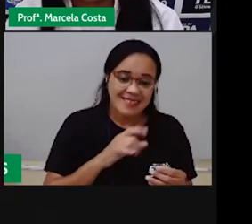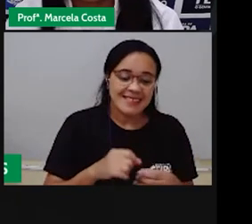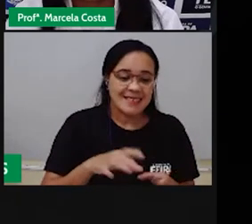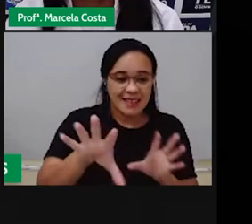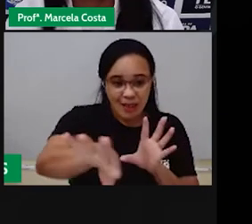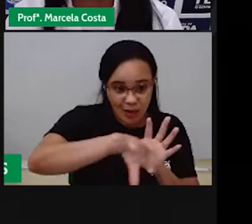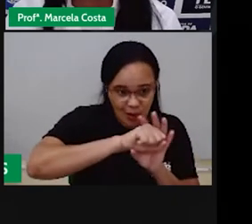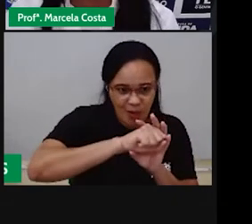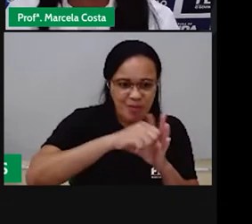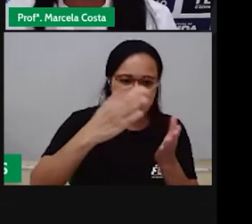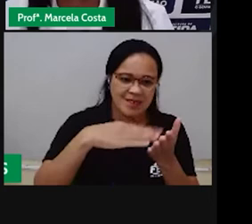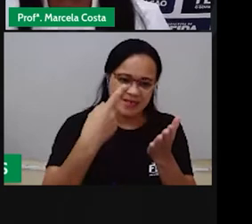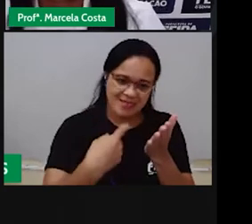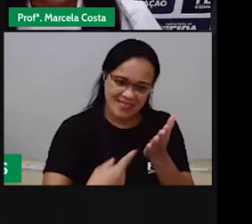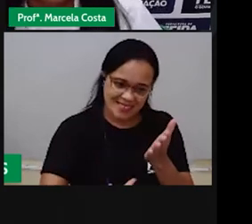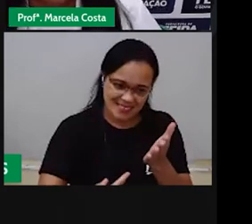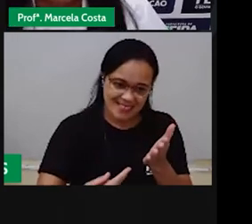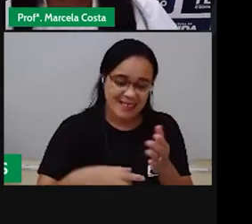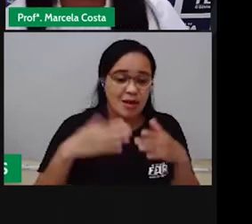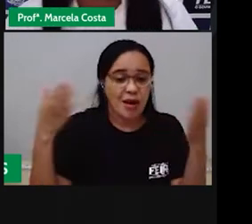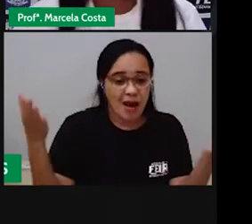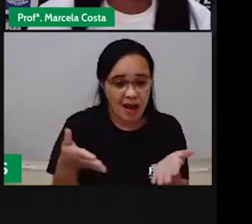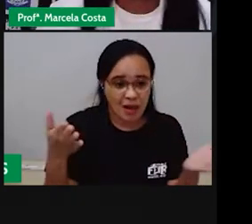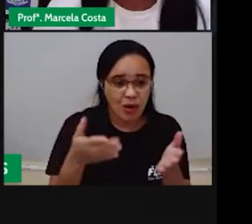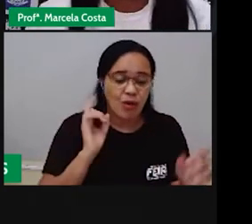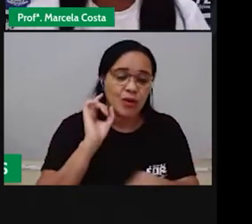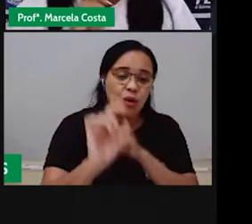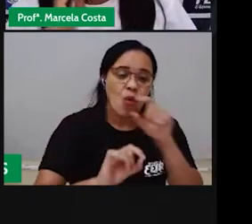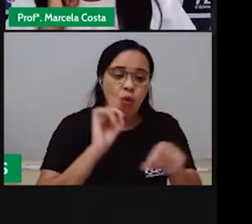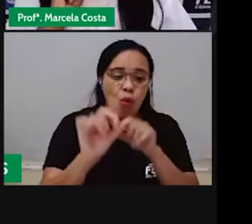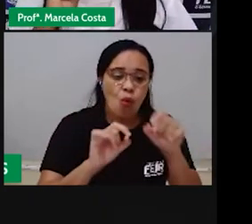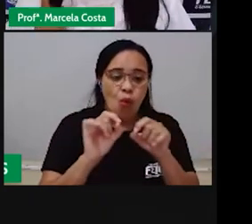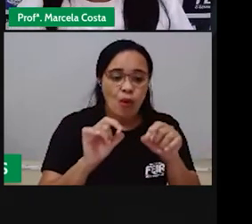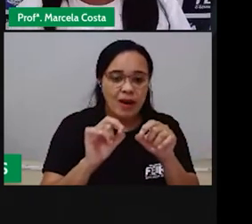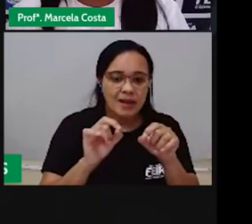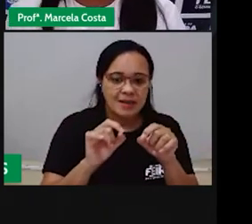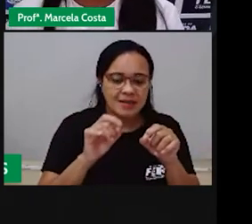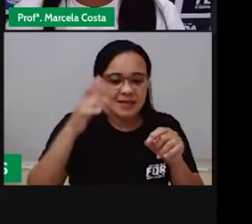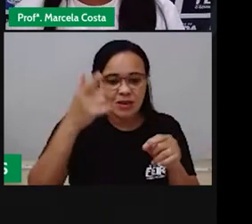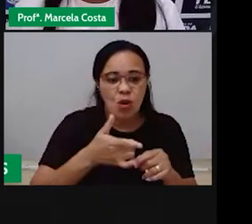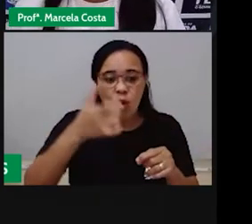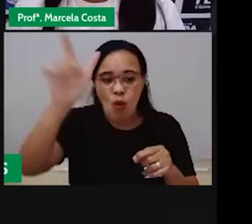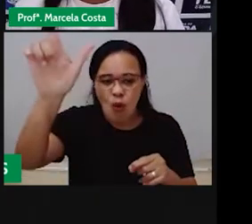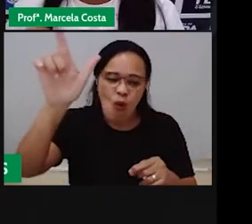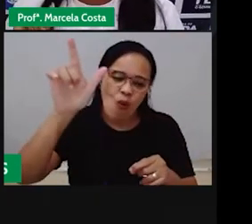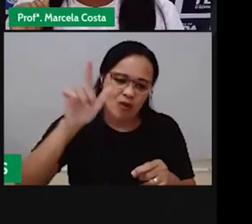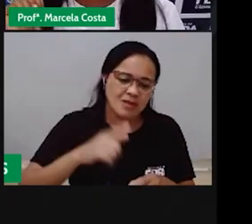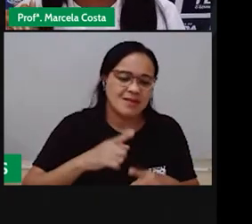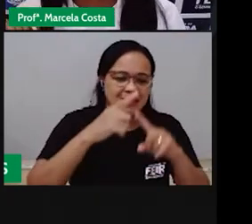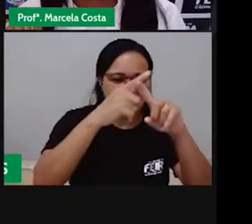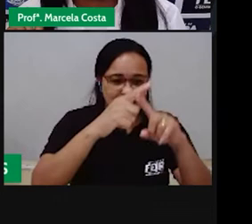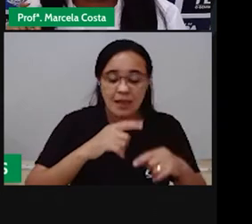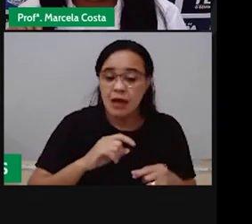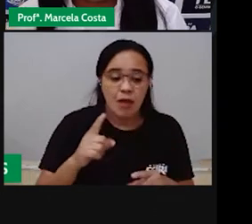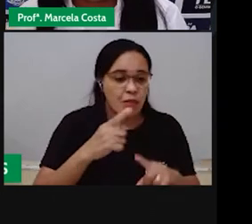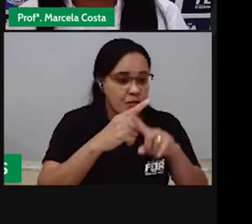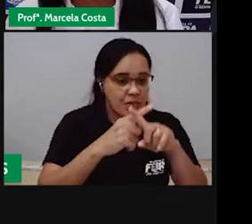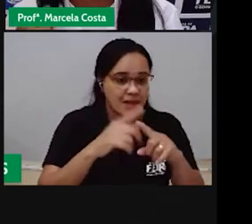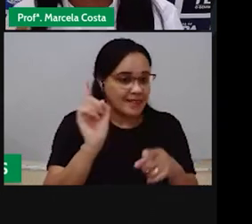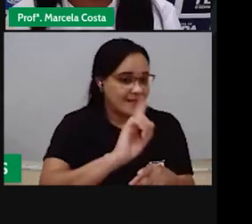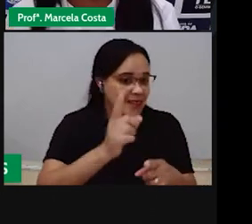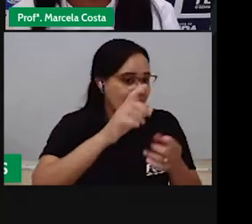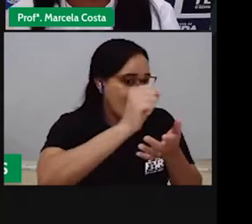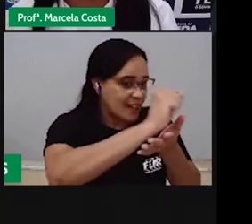Copia aí no caderno, porque agora tem uma outra sugestão de atividade para você fazer em